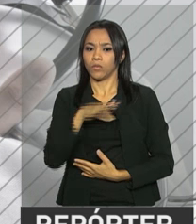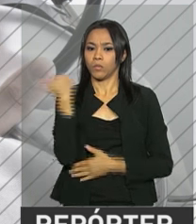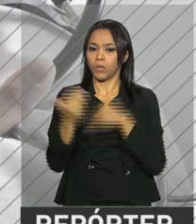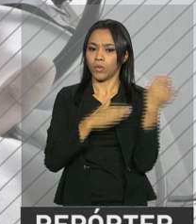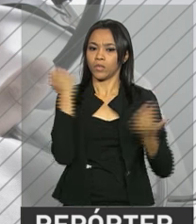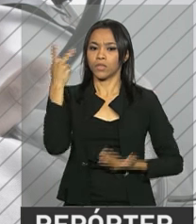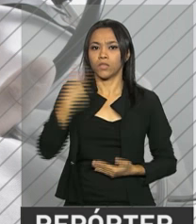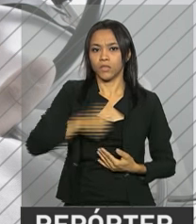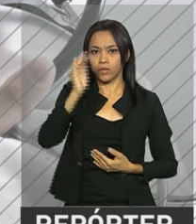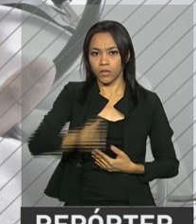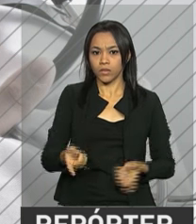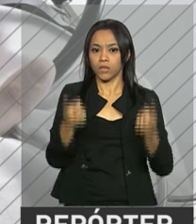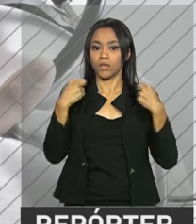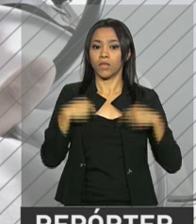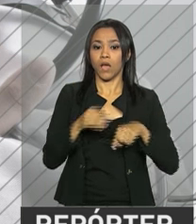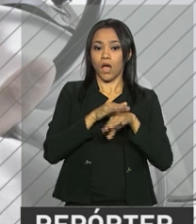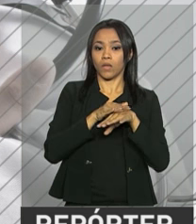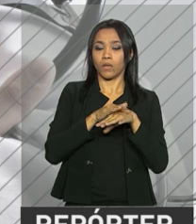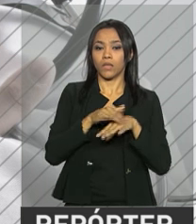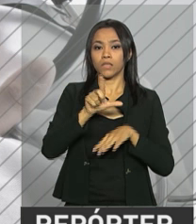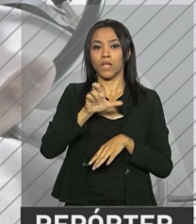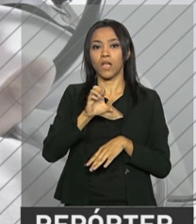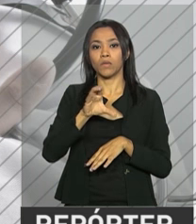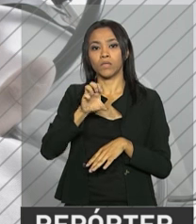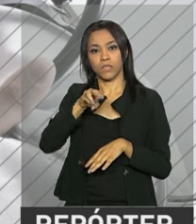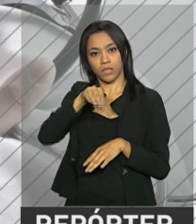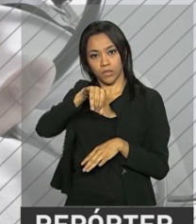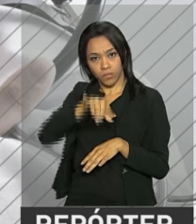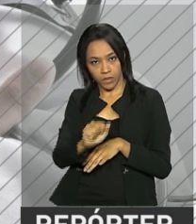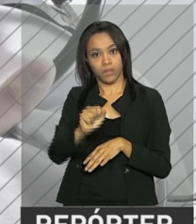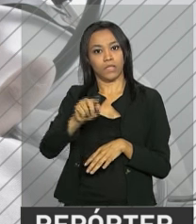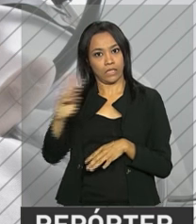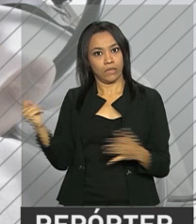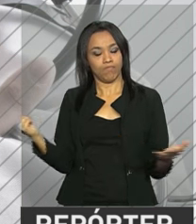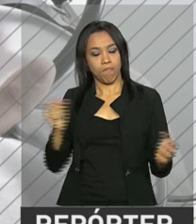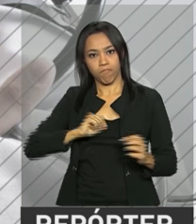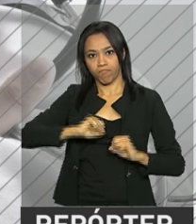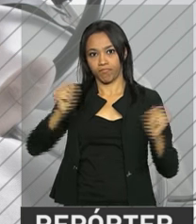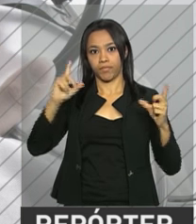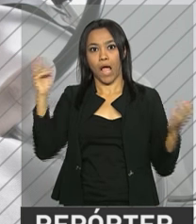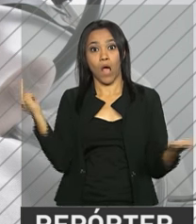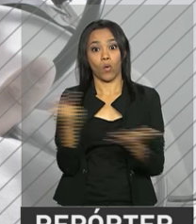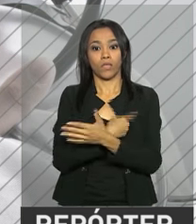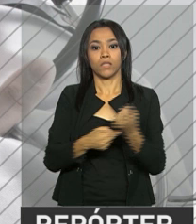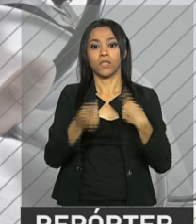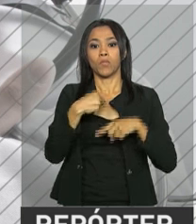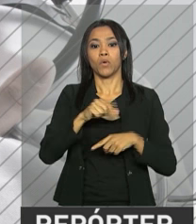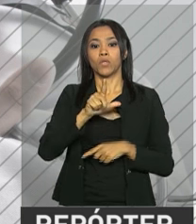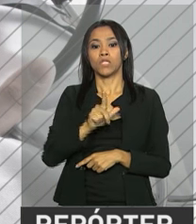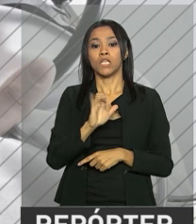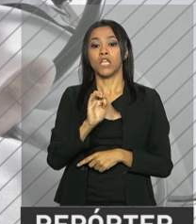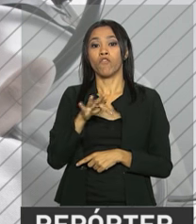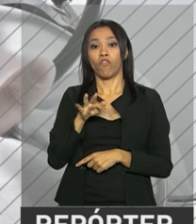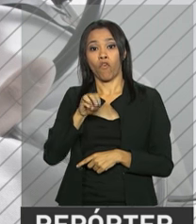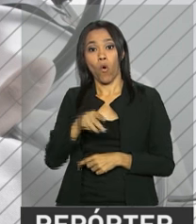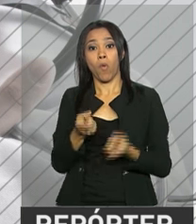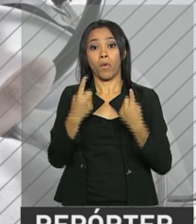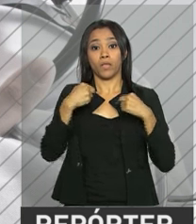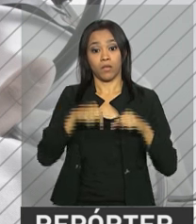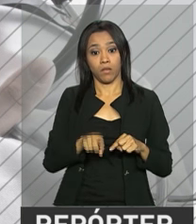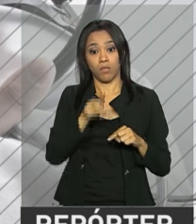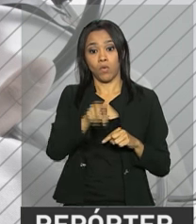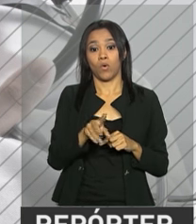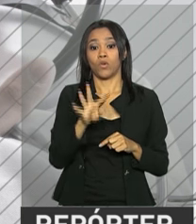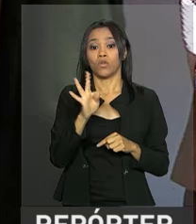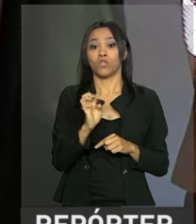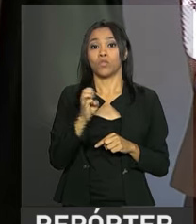Brasil. A leucemia representa o maior percentual de incidência, seguida dos linfomas e tumores do sistema